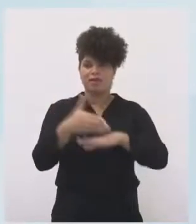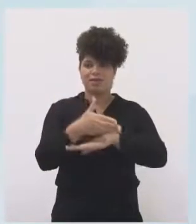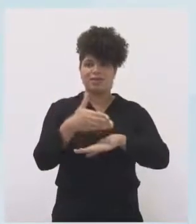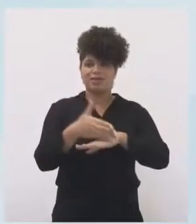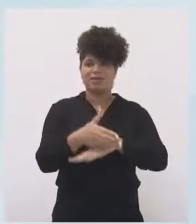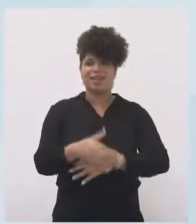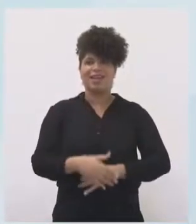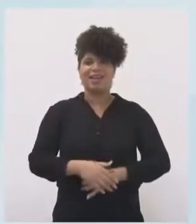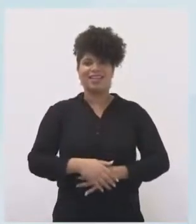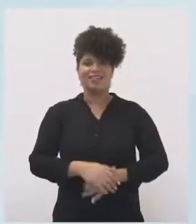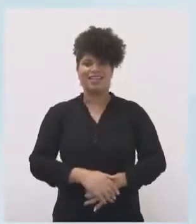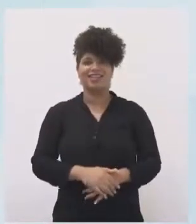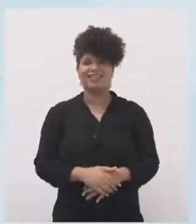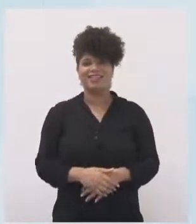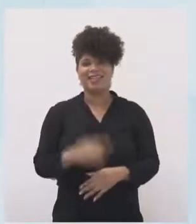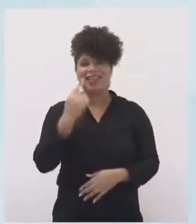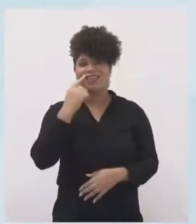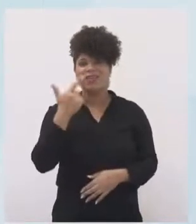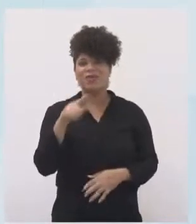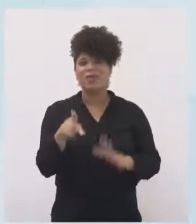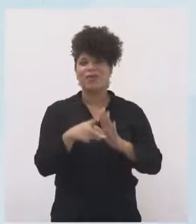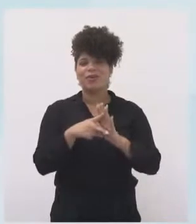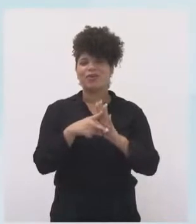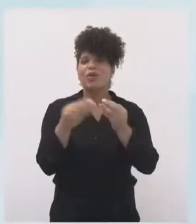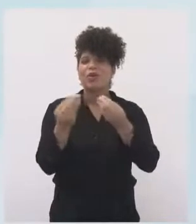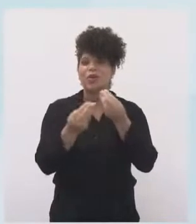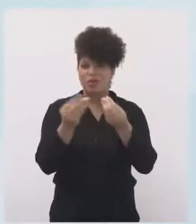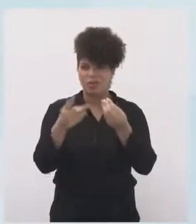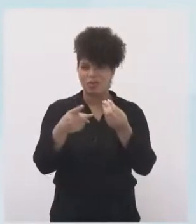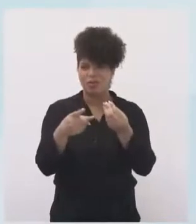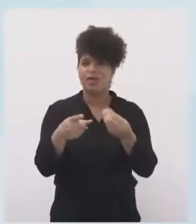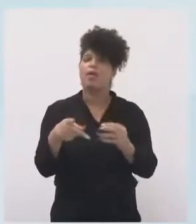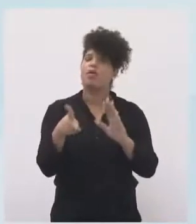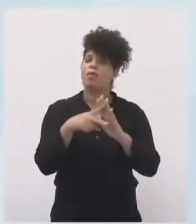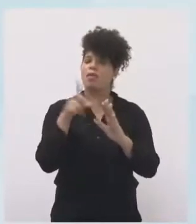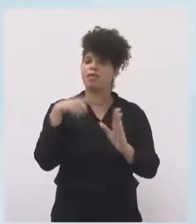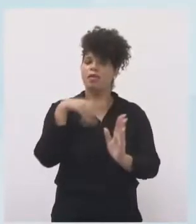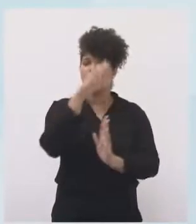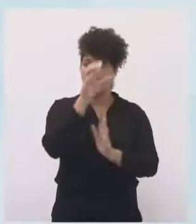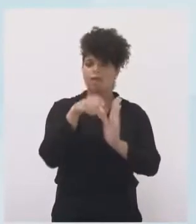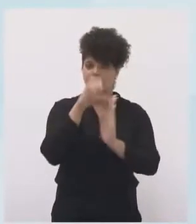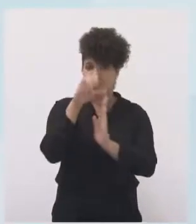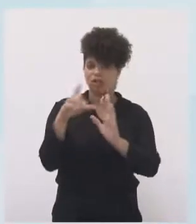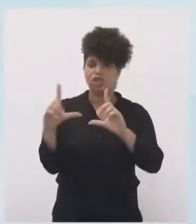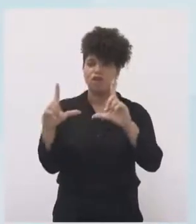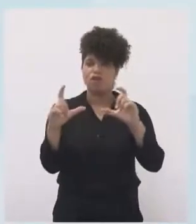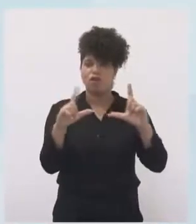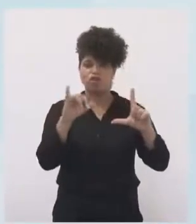que o Canva Pro oferece, como a biblioteca de imagens,